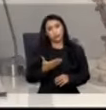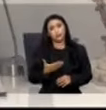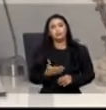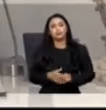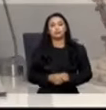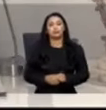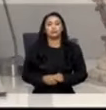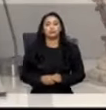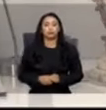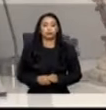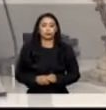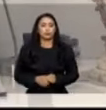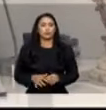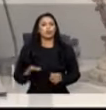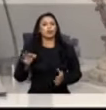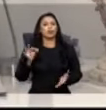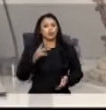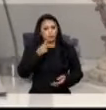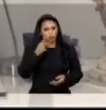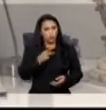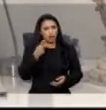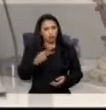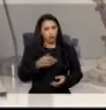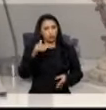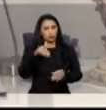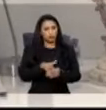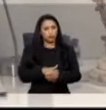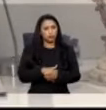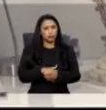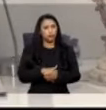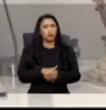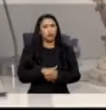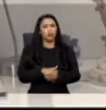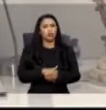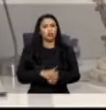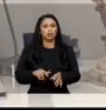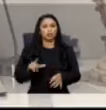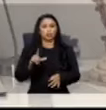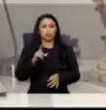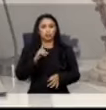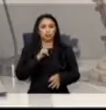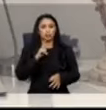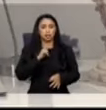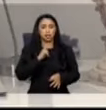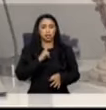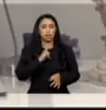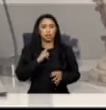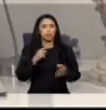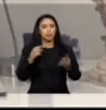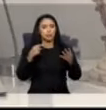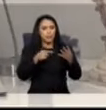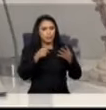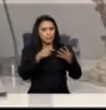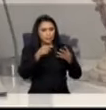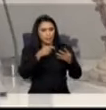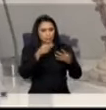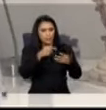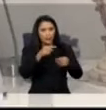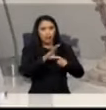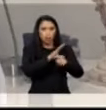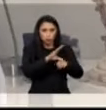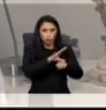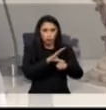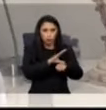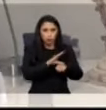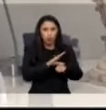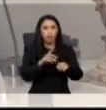considerou e reiterou no seu voto que estavam presentes aqueles requisitos previstos na Constituição, no artigo 58,